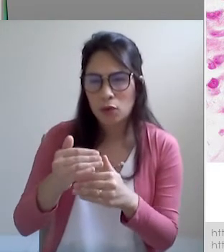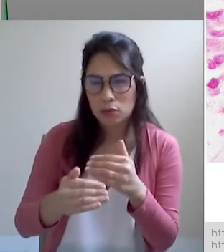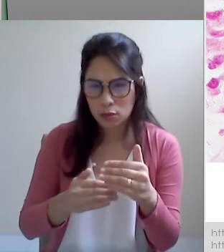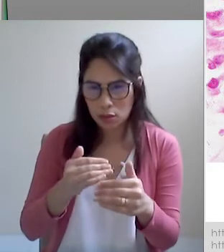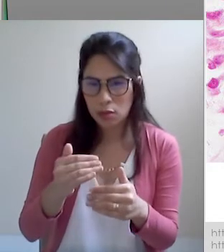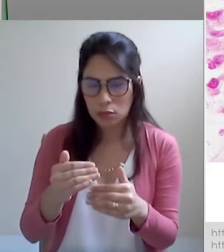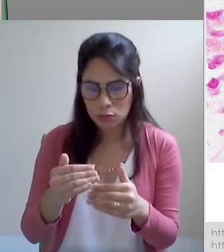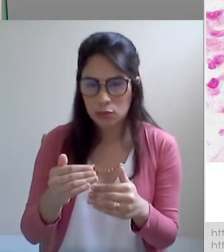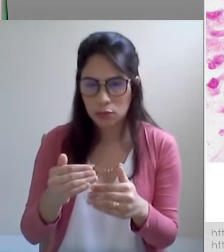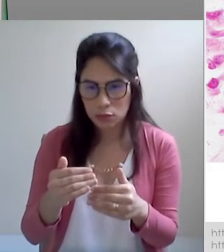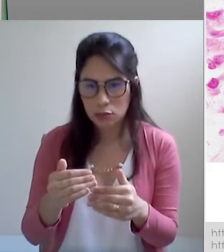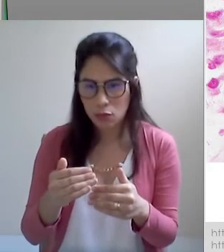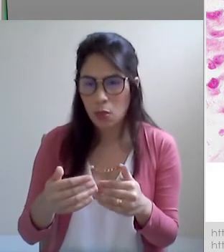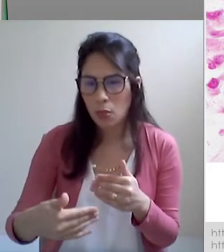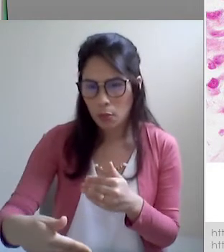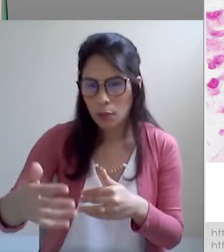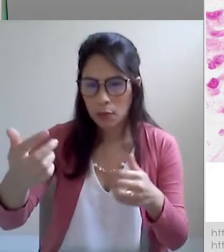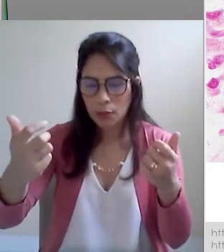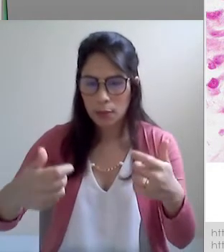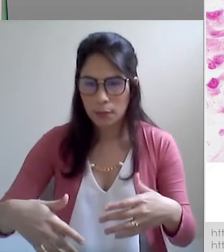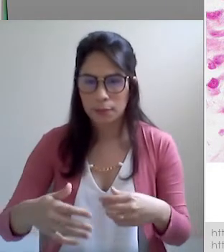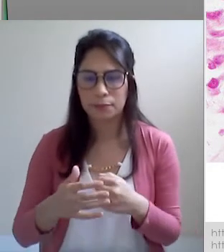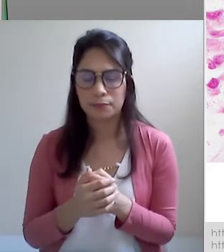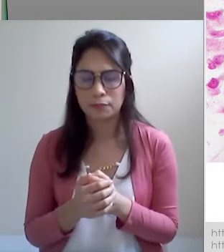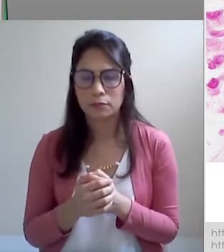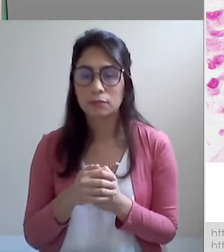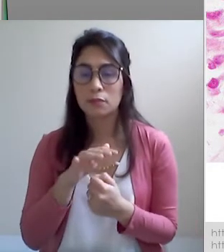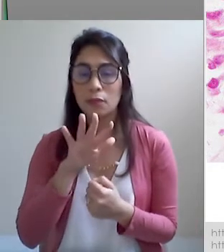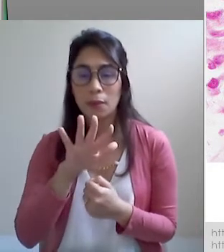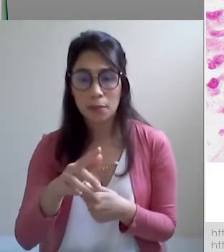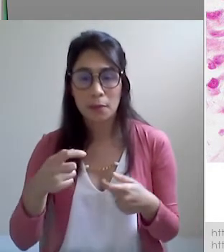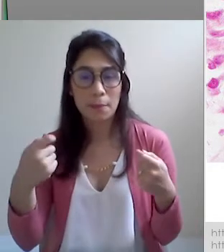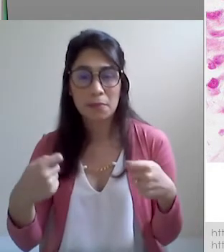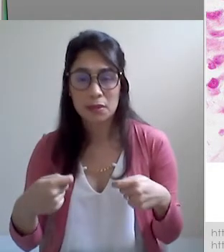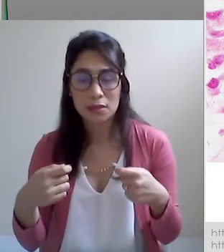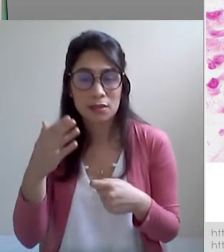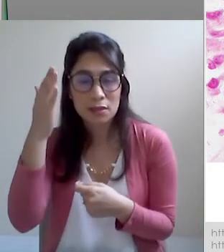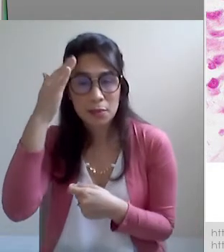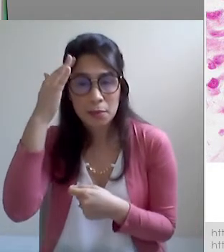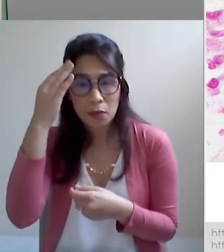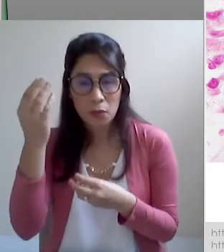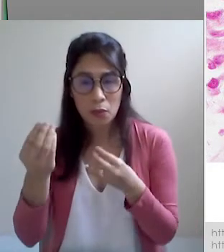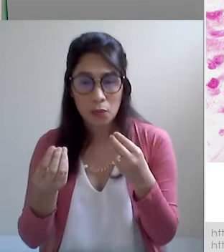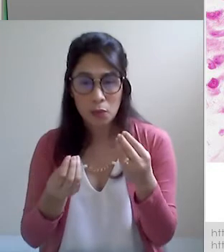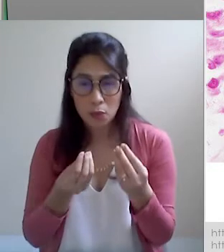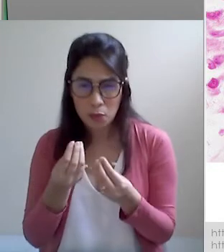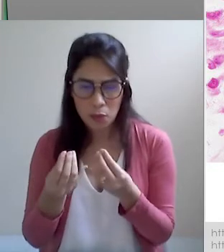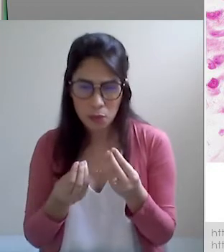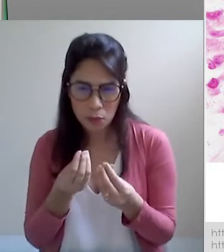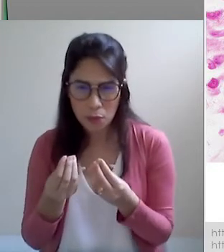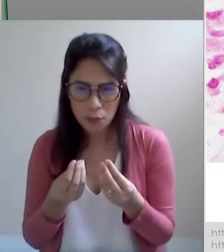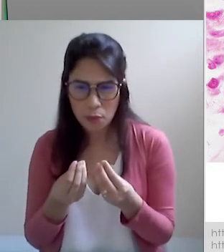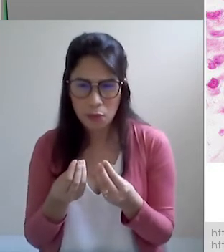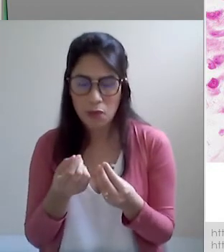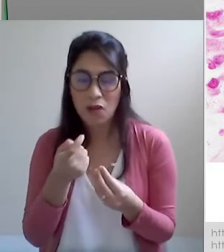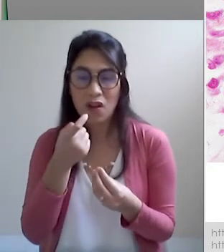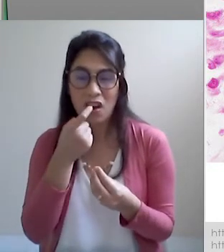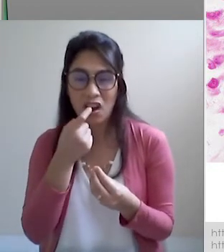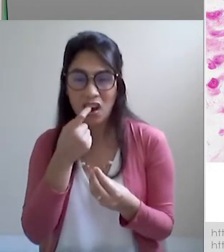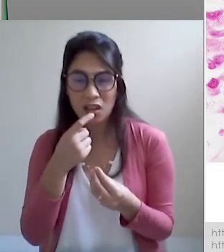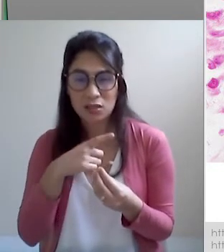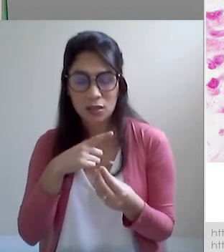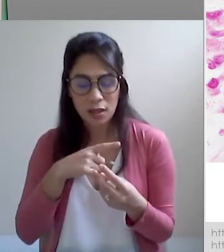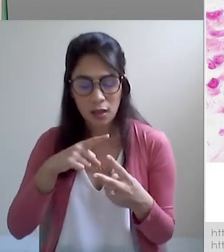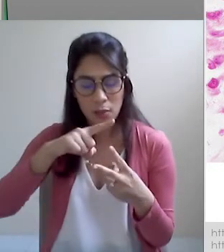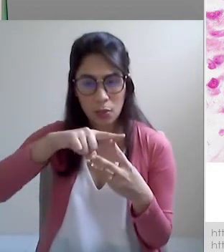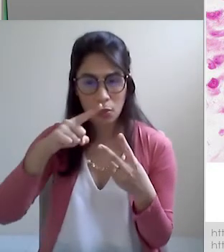serão discorridos mais adiante. Contudo, deve-se ter noção que o osso pode ser classificado em